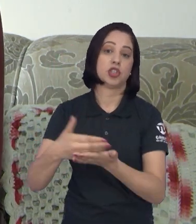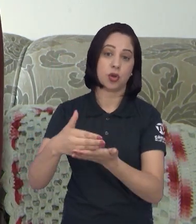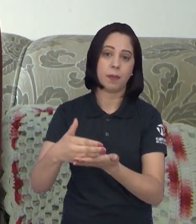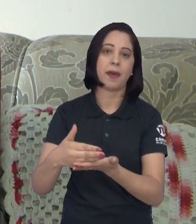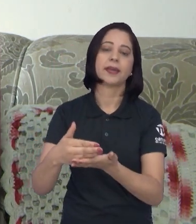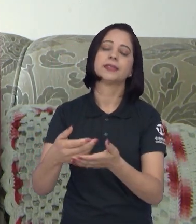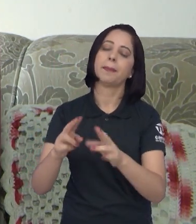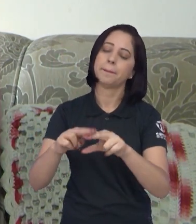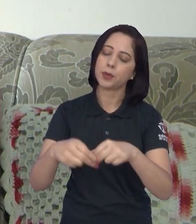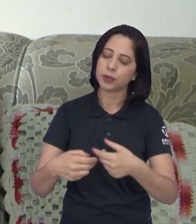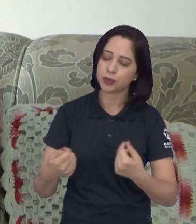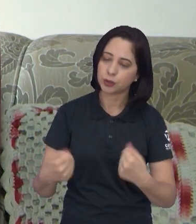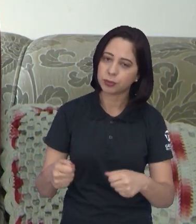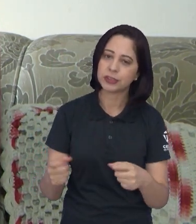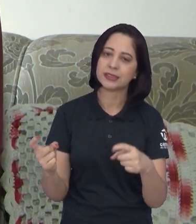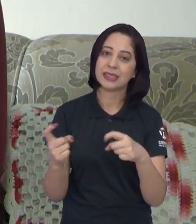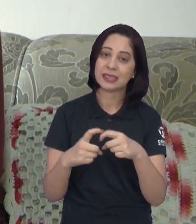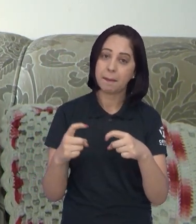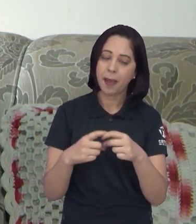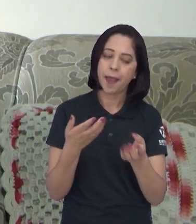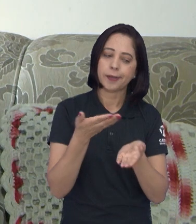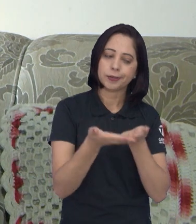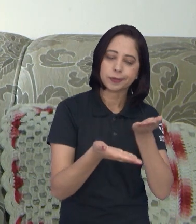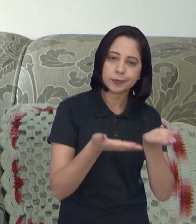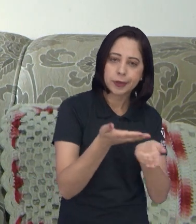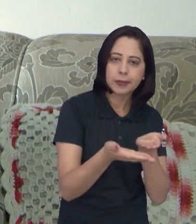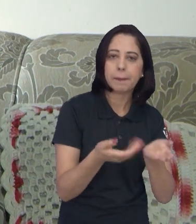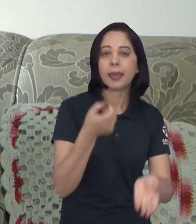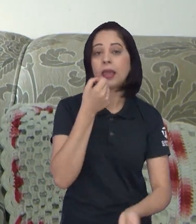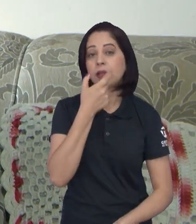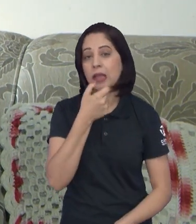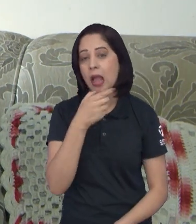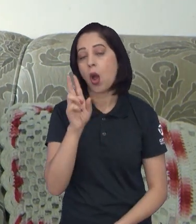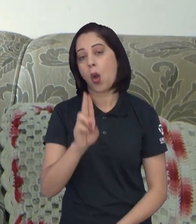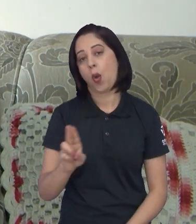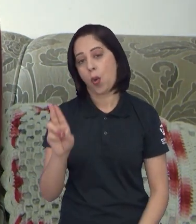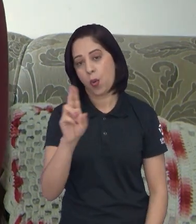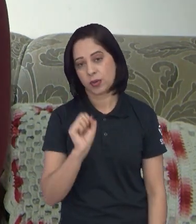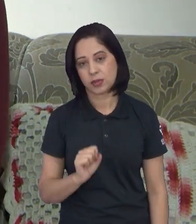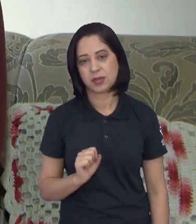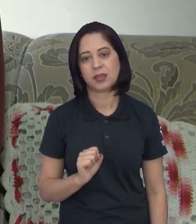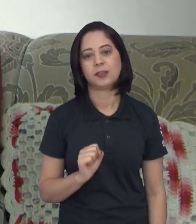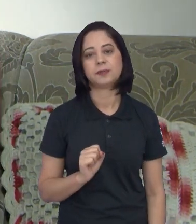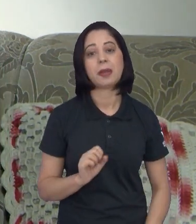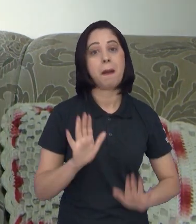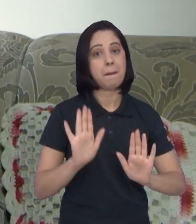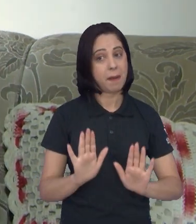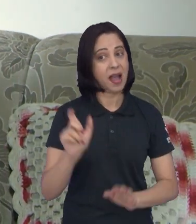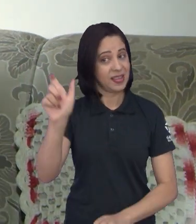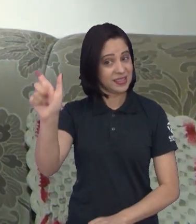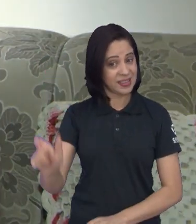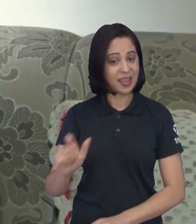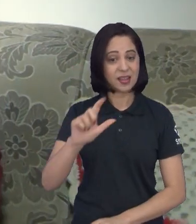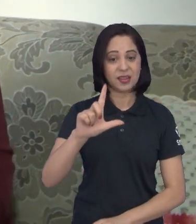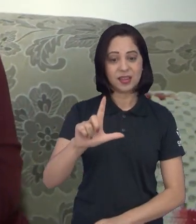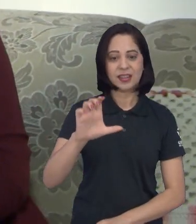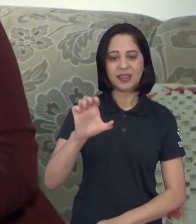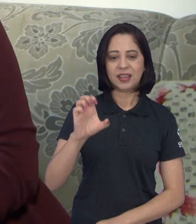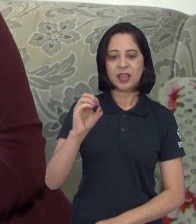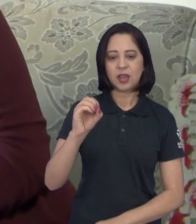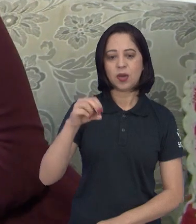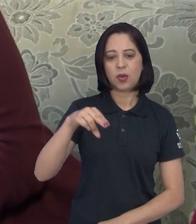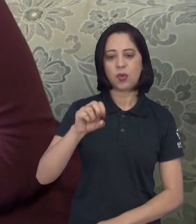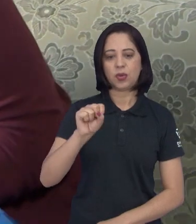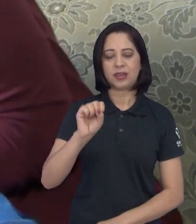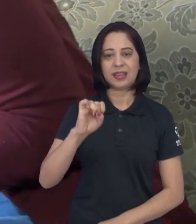medicações os problemas acabam se agravando aí futuramente mas no caso da dona lionesa que tá aqui do meu